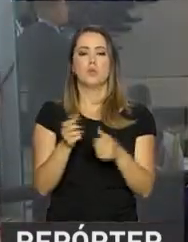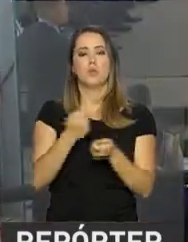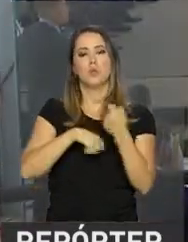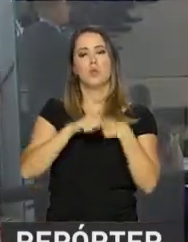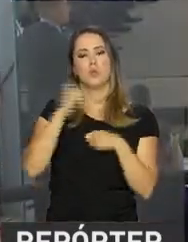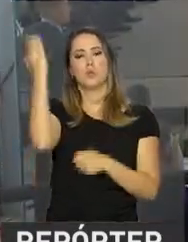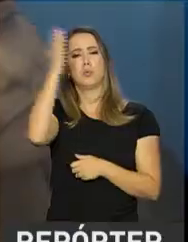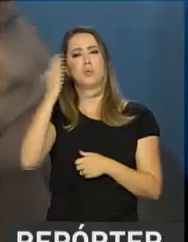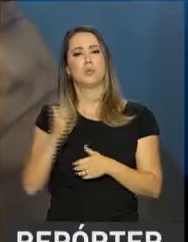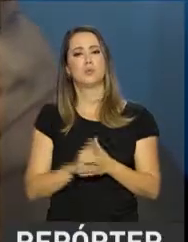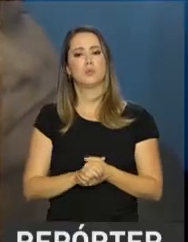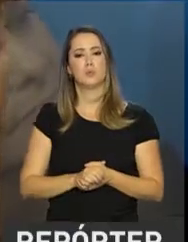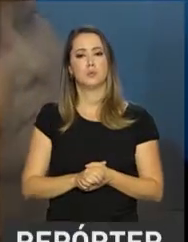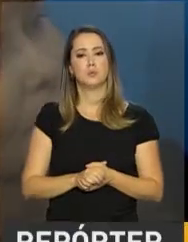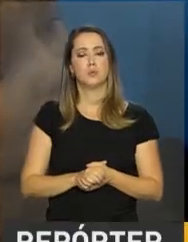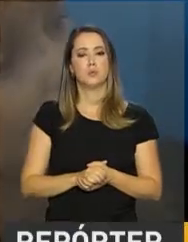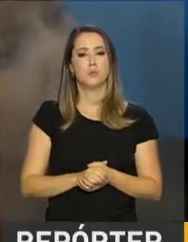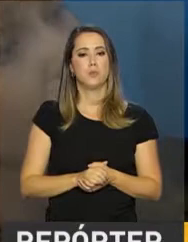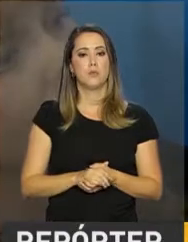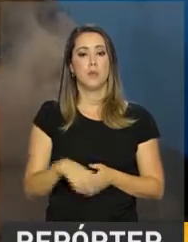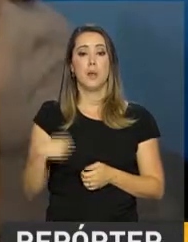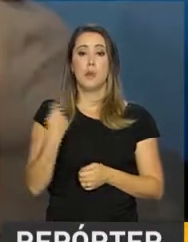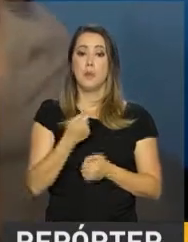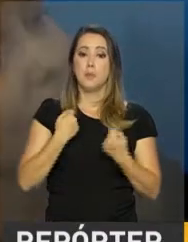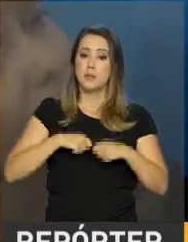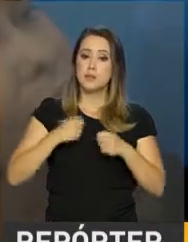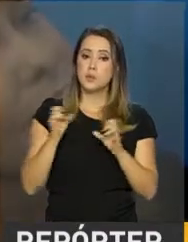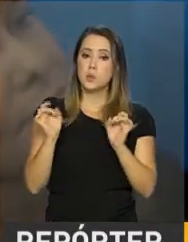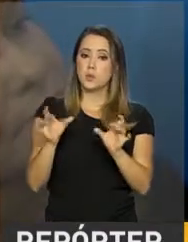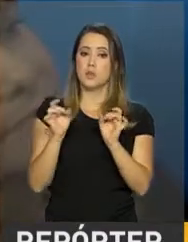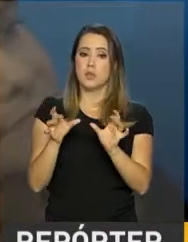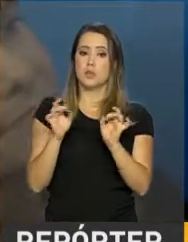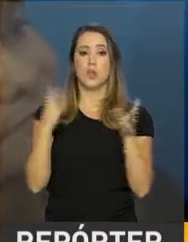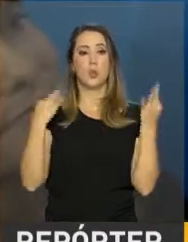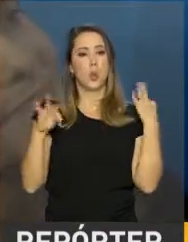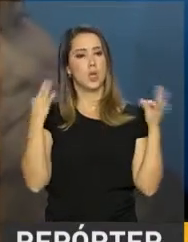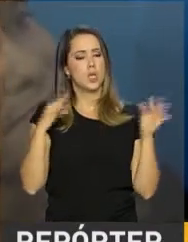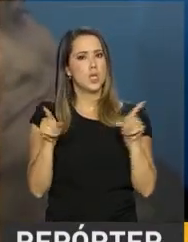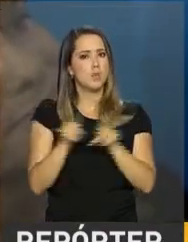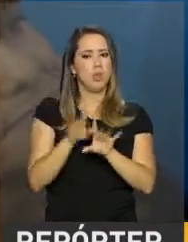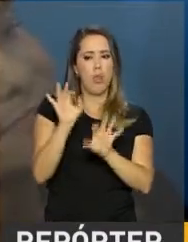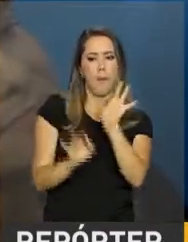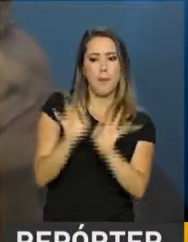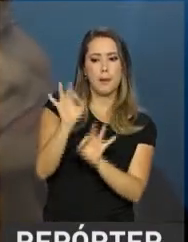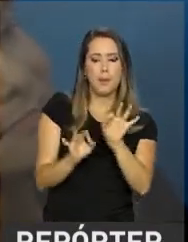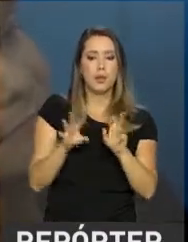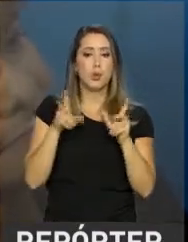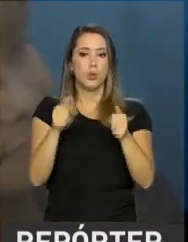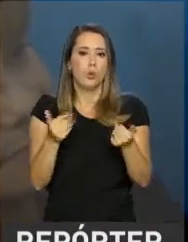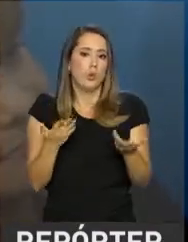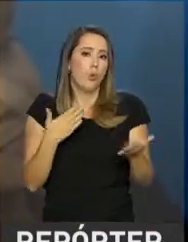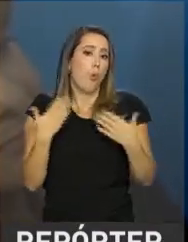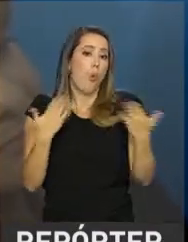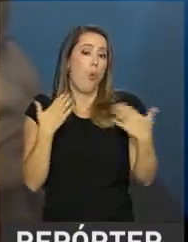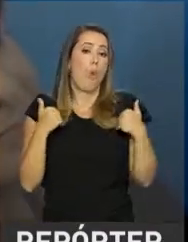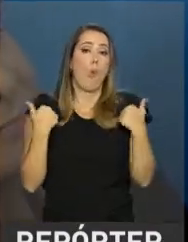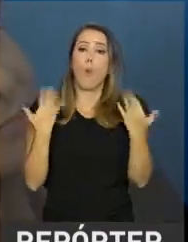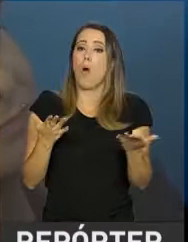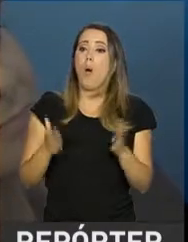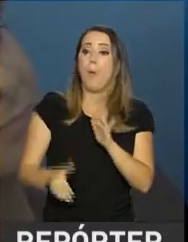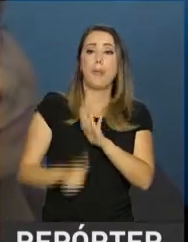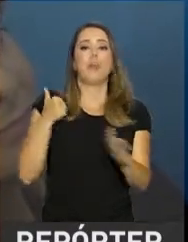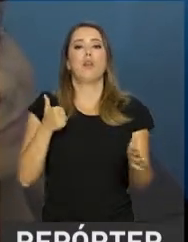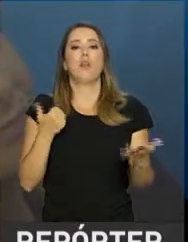economia nacional vamos vender estruturais federal defendeu kolbeinn primeiros 25 de promover o município uma